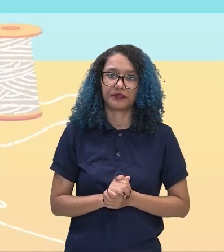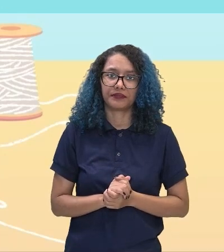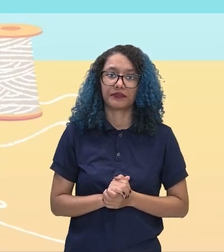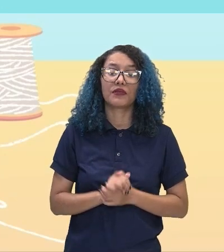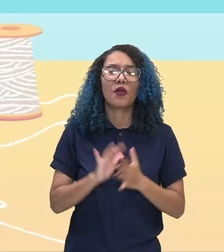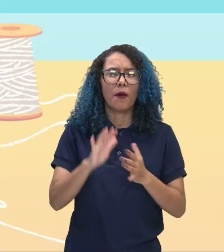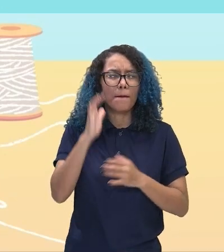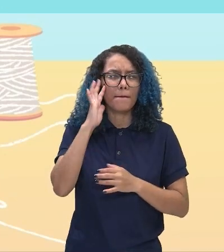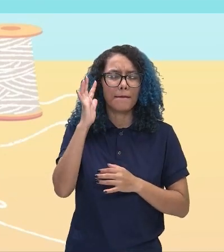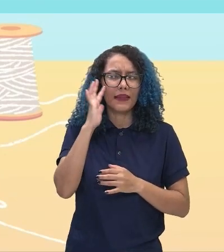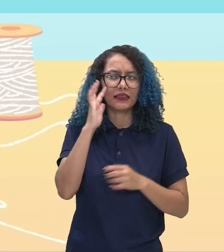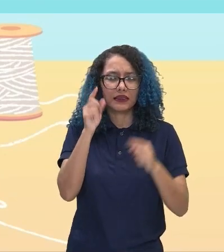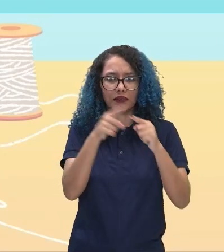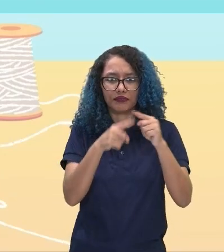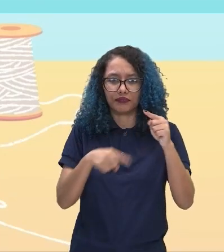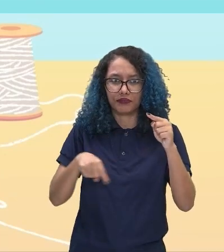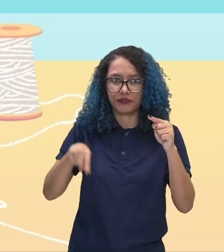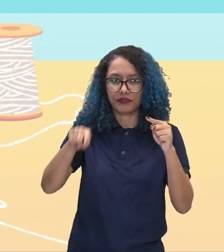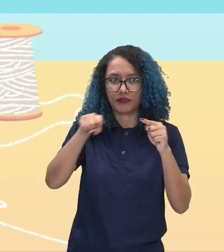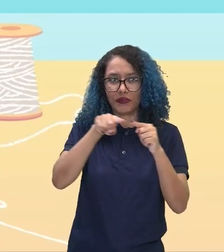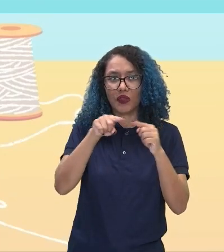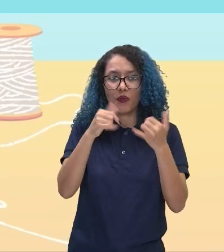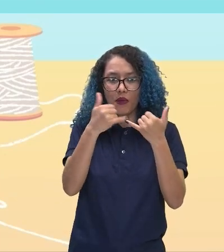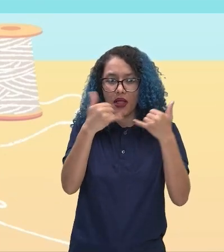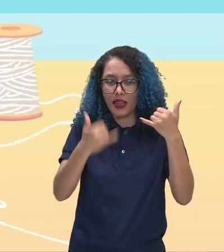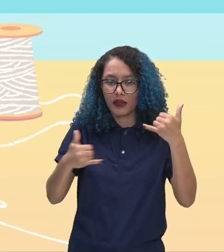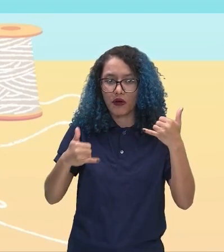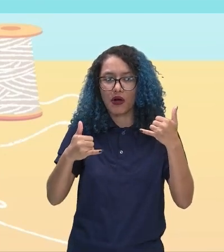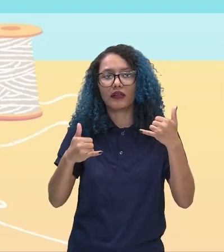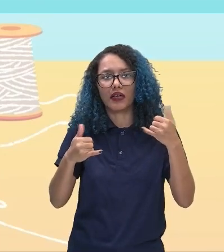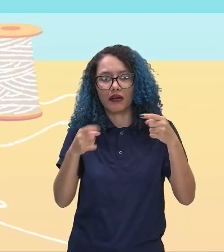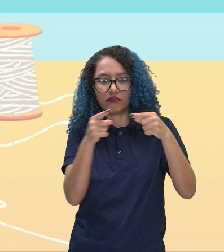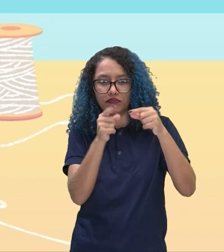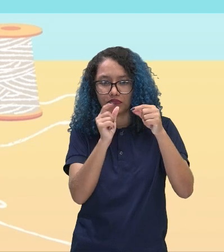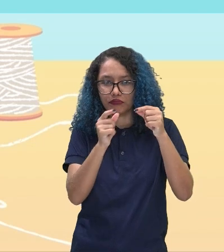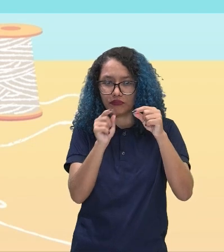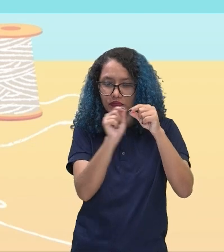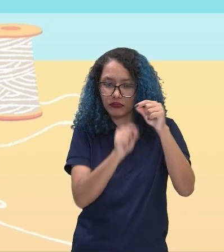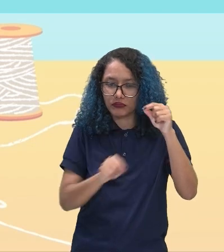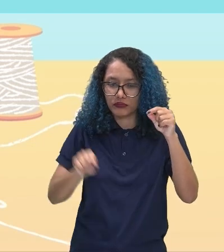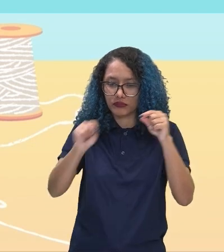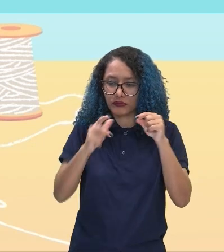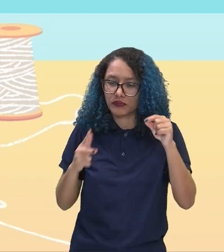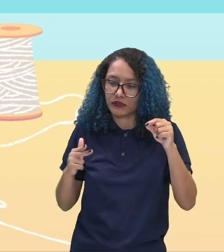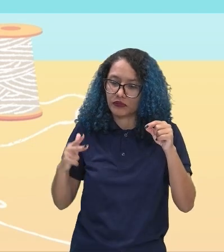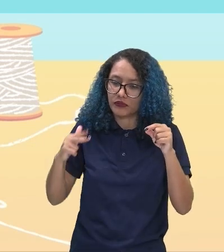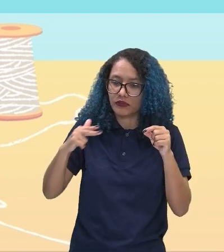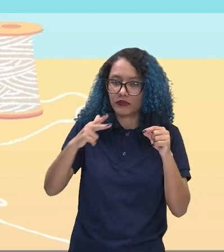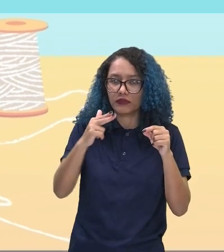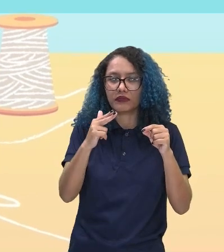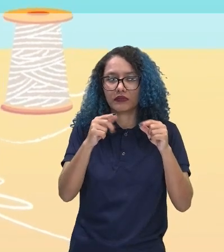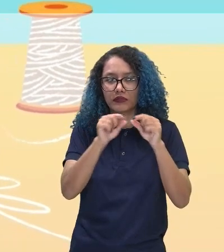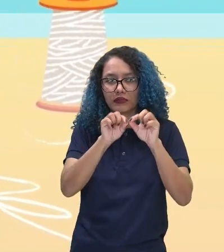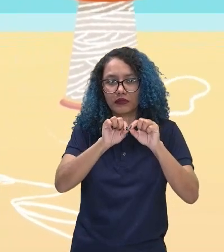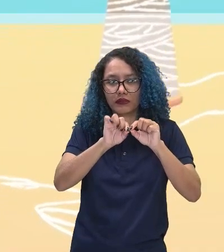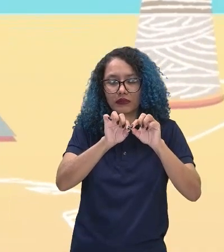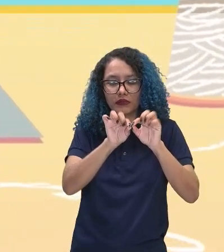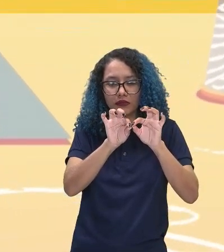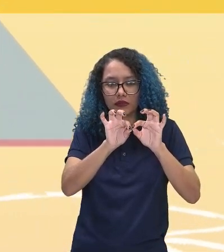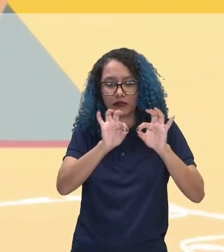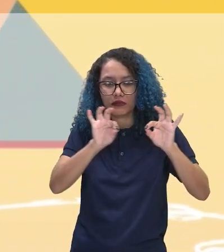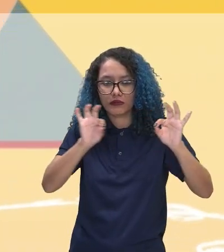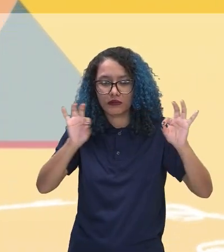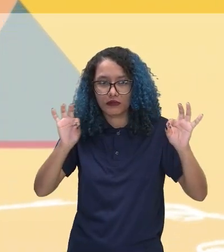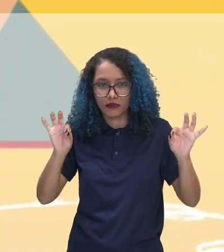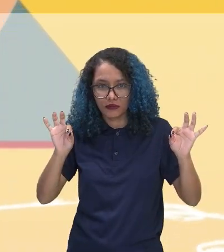uma circunferência é feita de uma corda. Agora imagine que você corta essa corda e deixa ela bem esticada. A medida